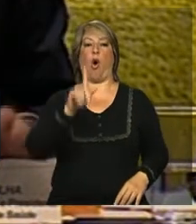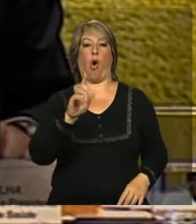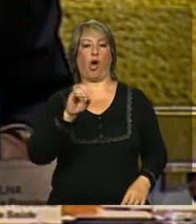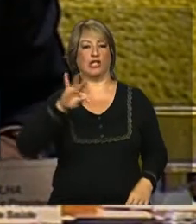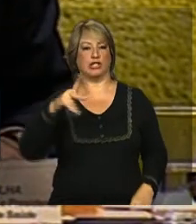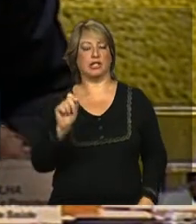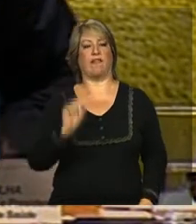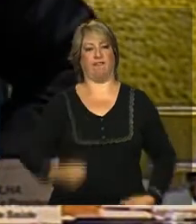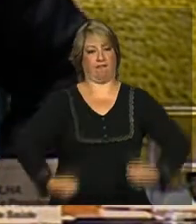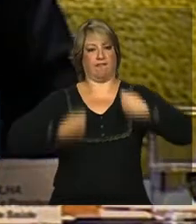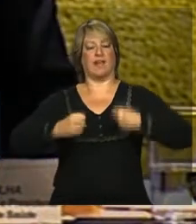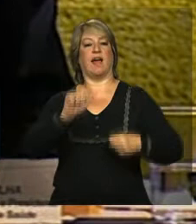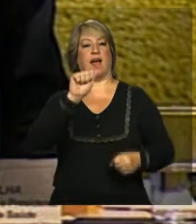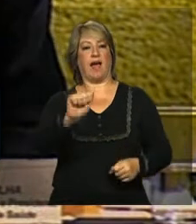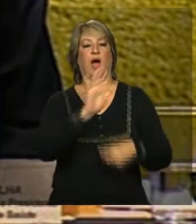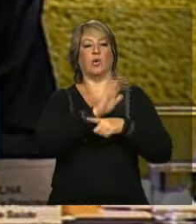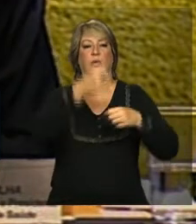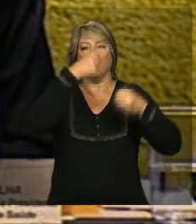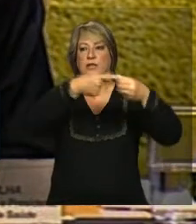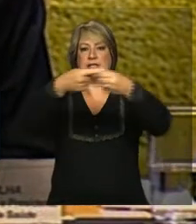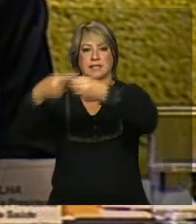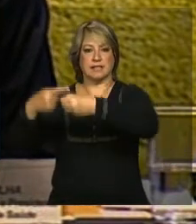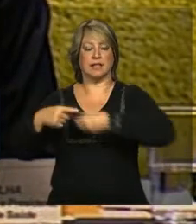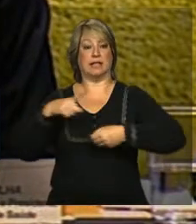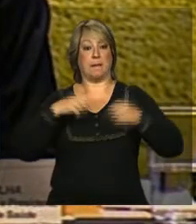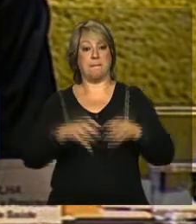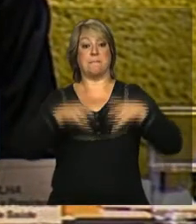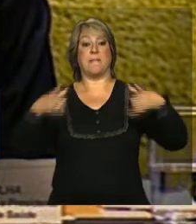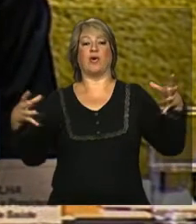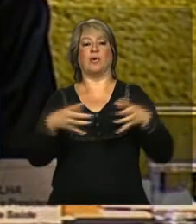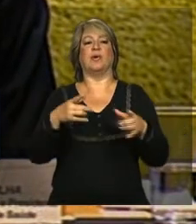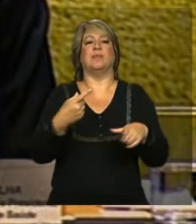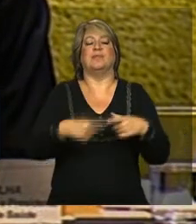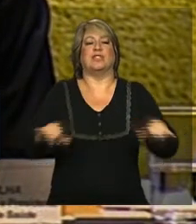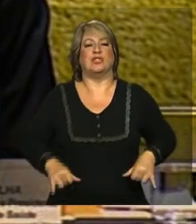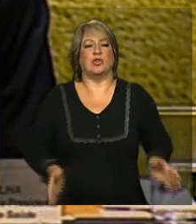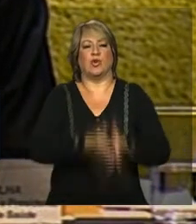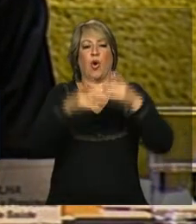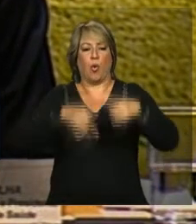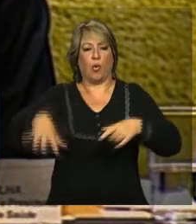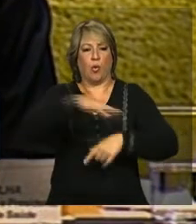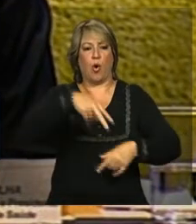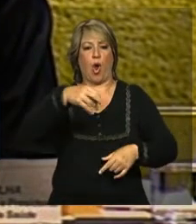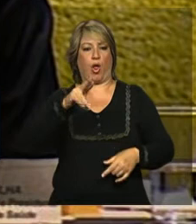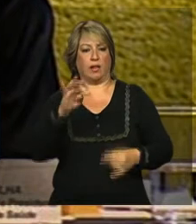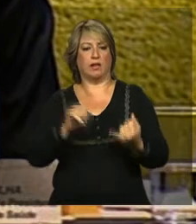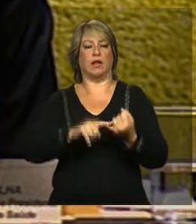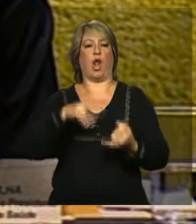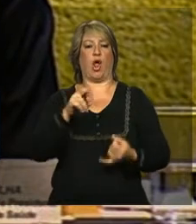proteger as crianças dos municípios que têm maior concentração de pobreza no país que estão na região norte nordeste